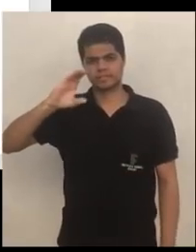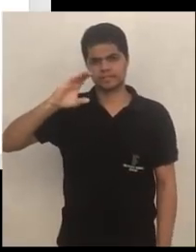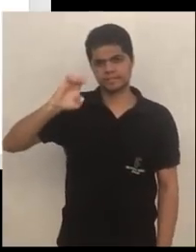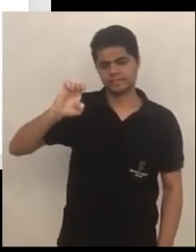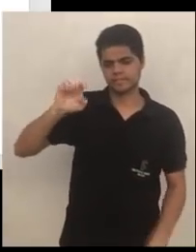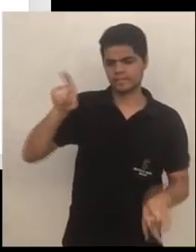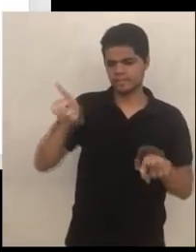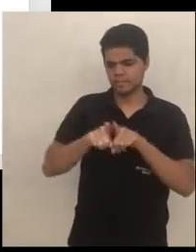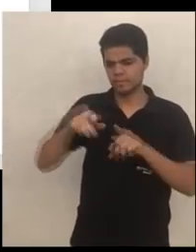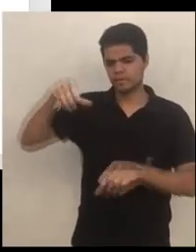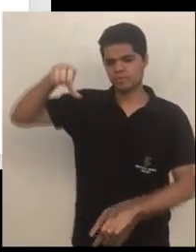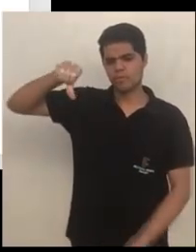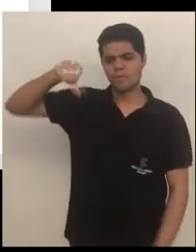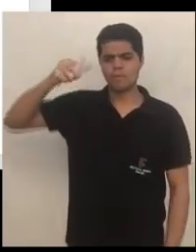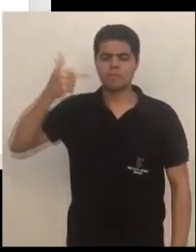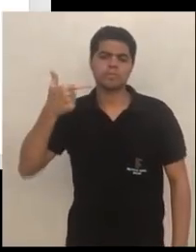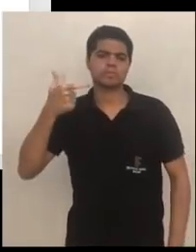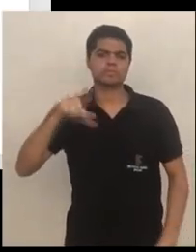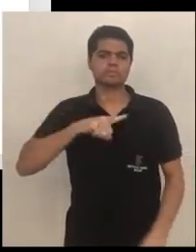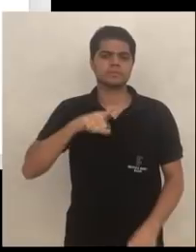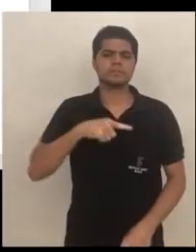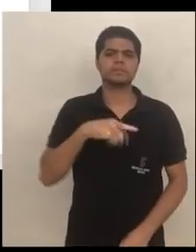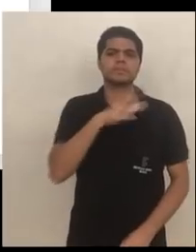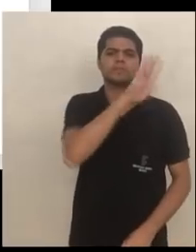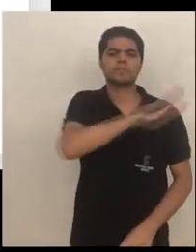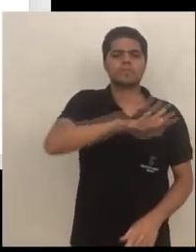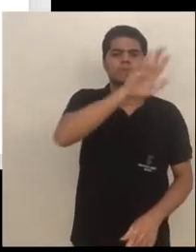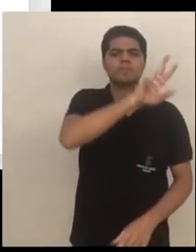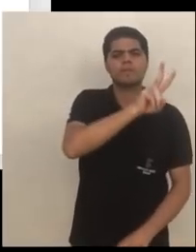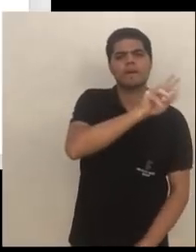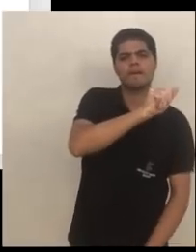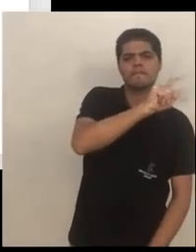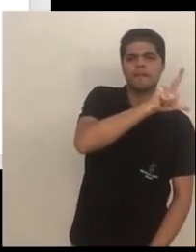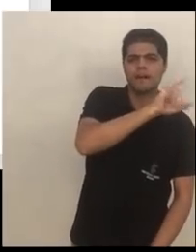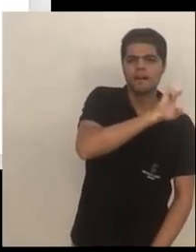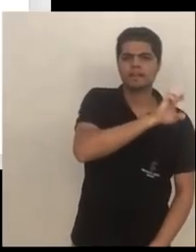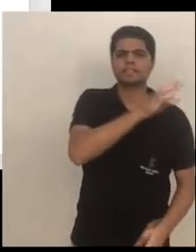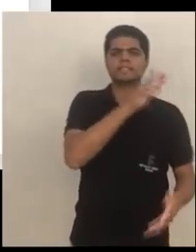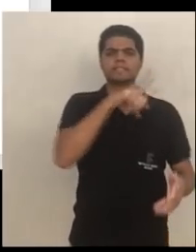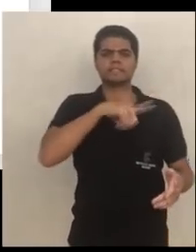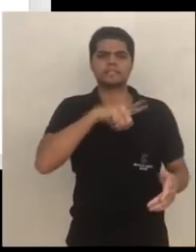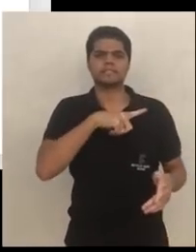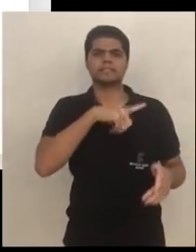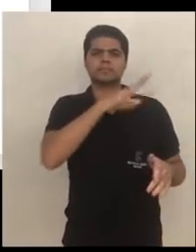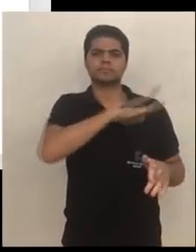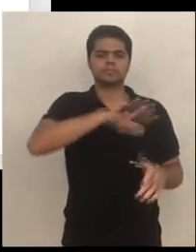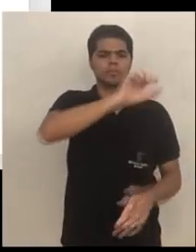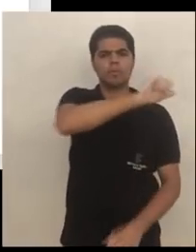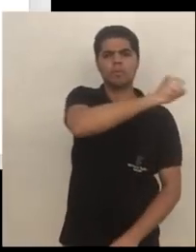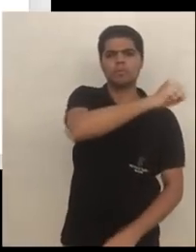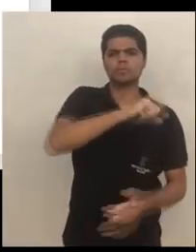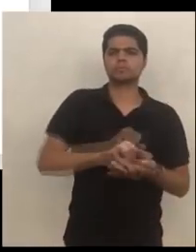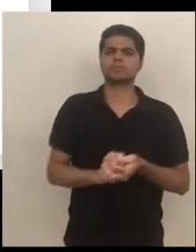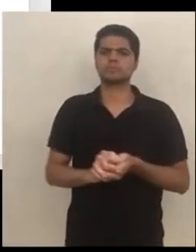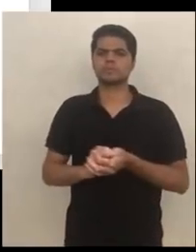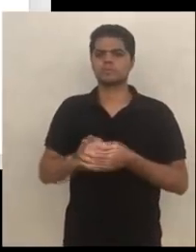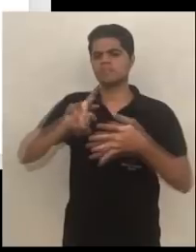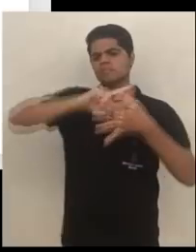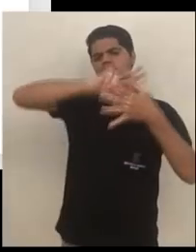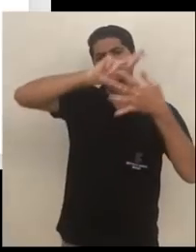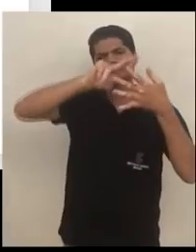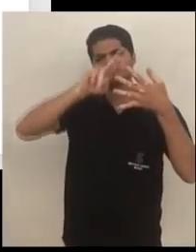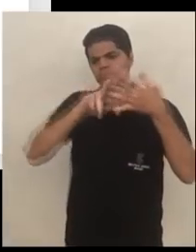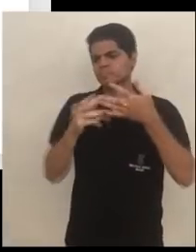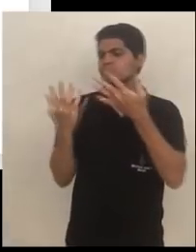13, Vale do Jiquiriçá 8, Sertão Produtivo 1, Recôncavo 4,